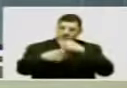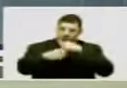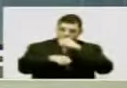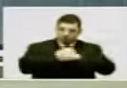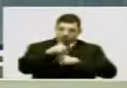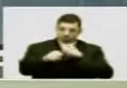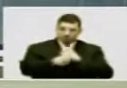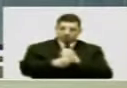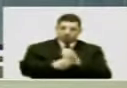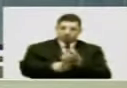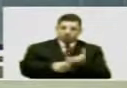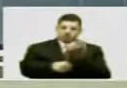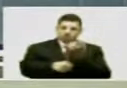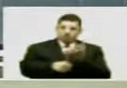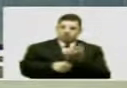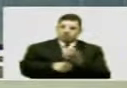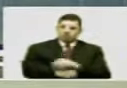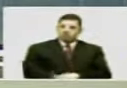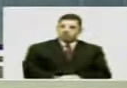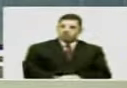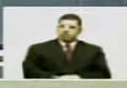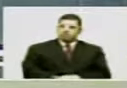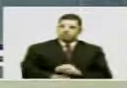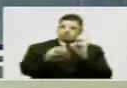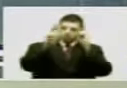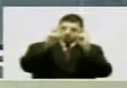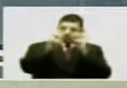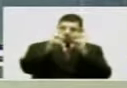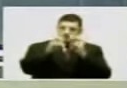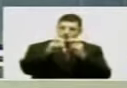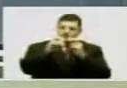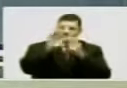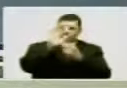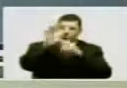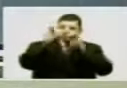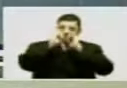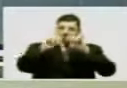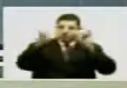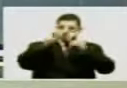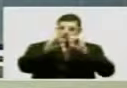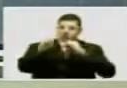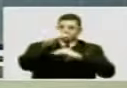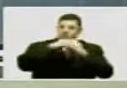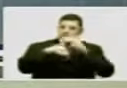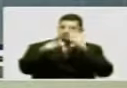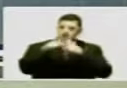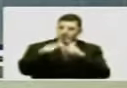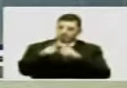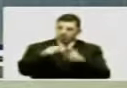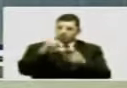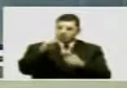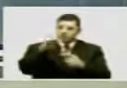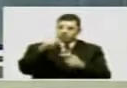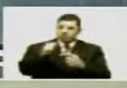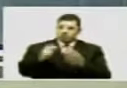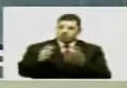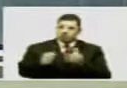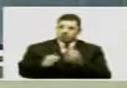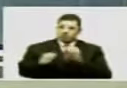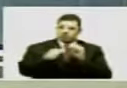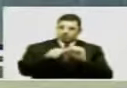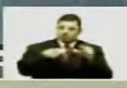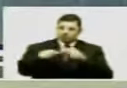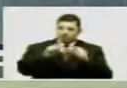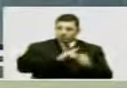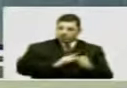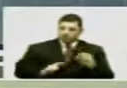ano? E assunto, presta informações sobre situação de operação de crédito